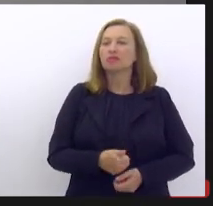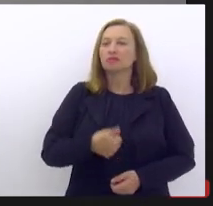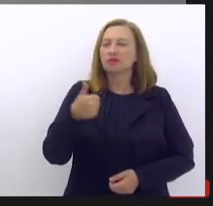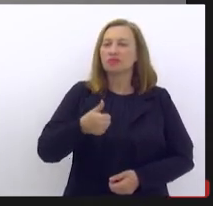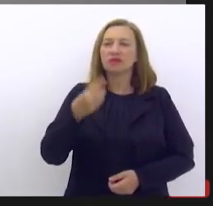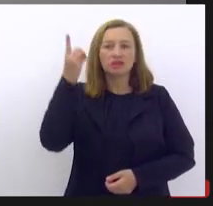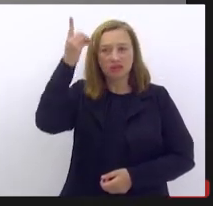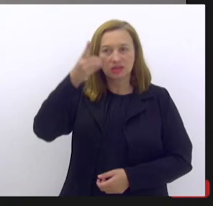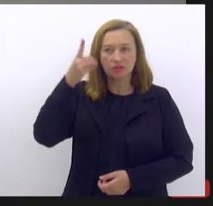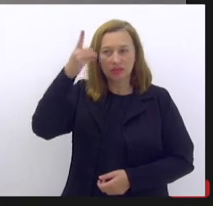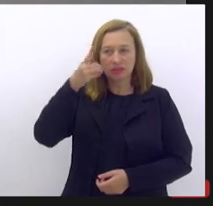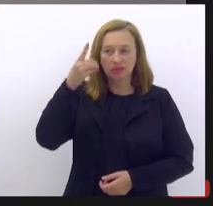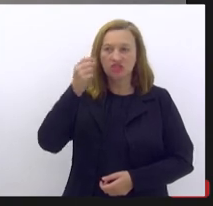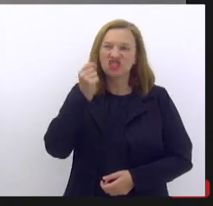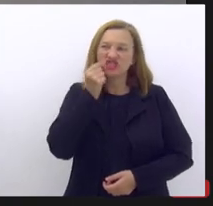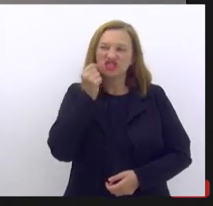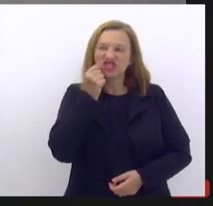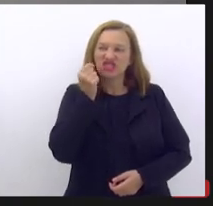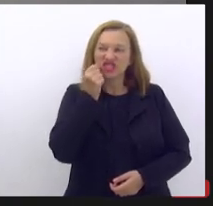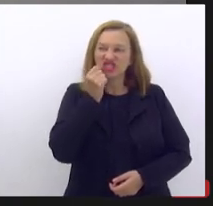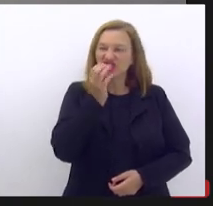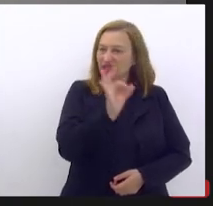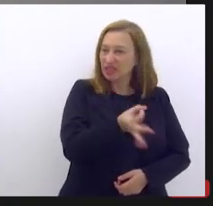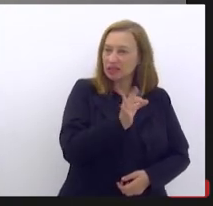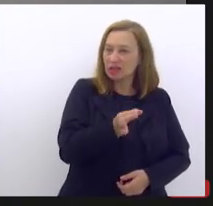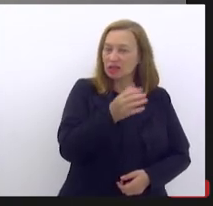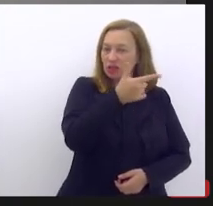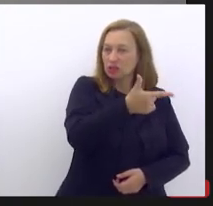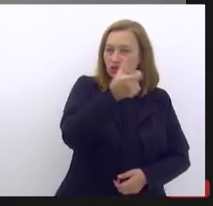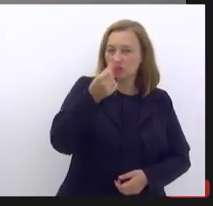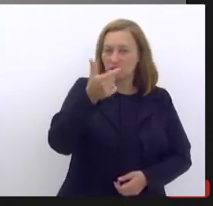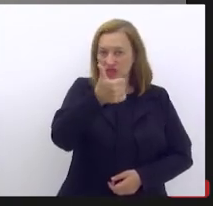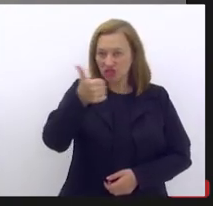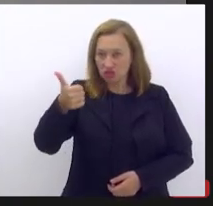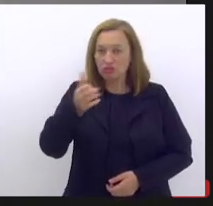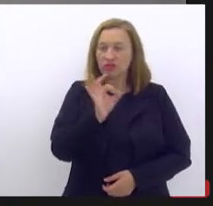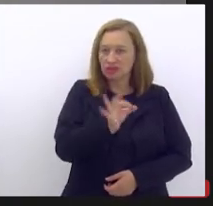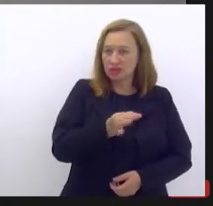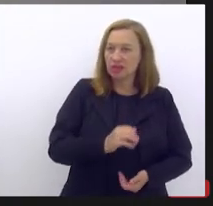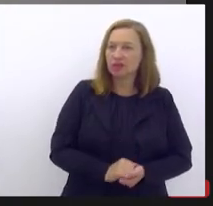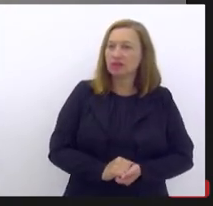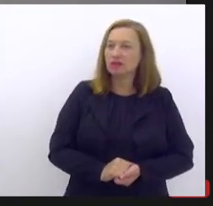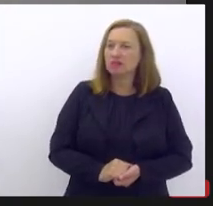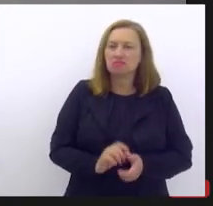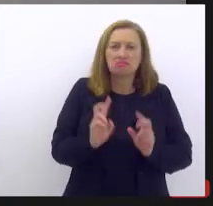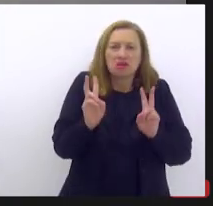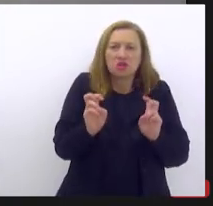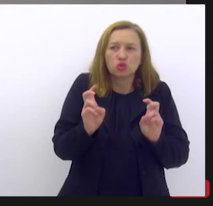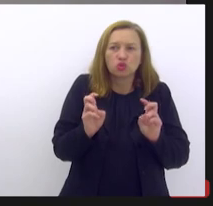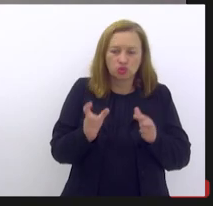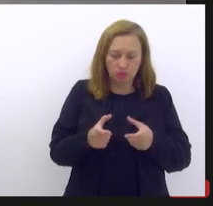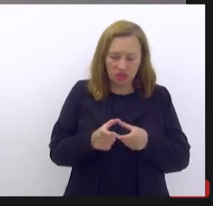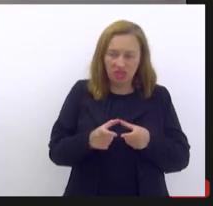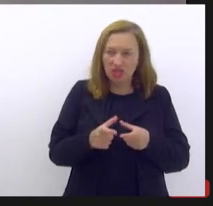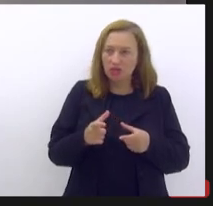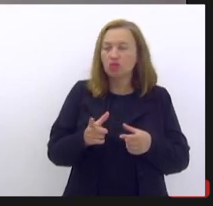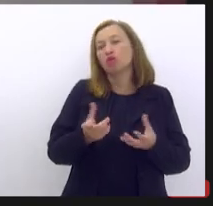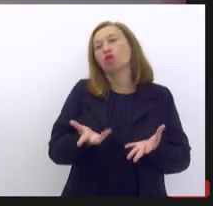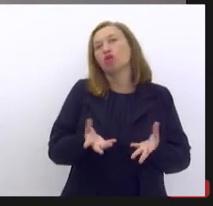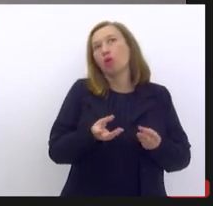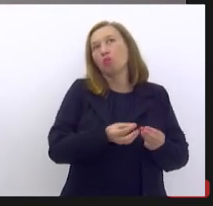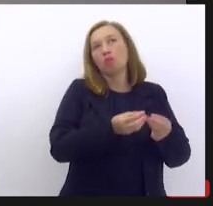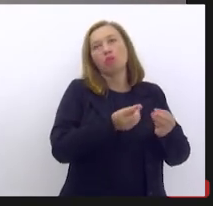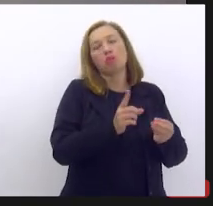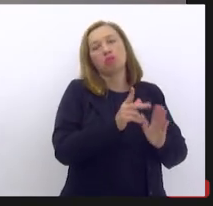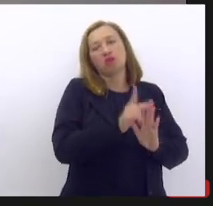Ratinho está corretíssimo, esse projeto tramitou desde 2021, né? Por uma questão pequena, o projeto não foi votado. Então, eu queria pedir